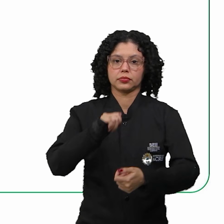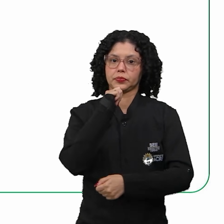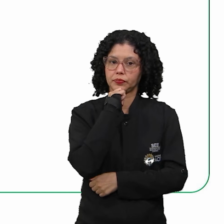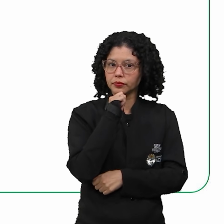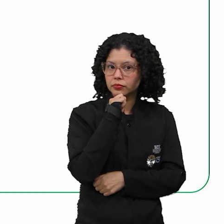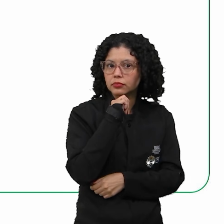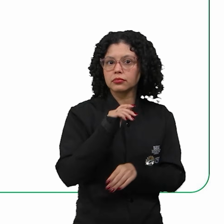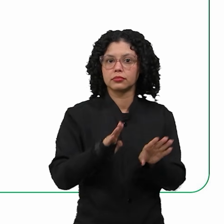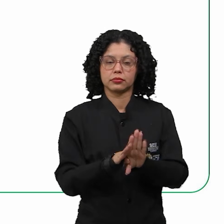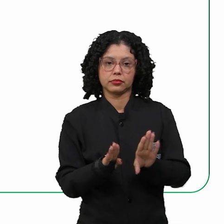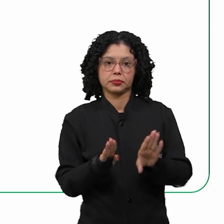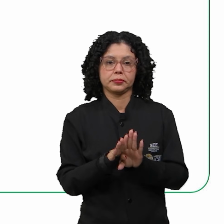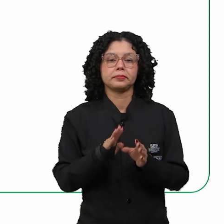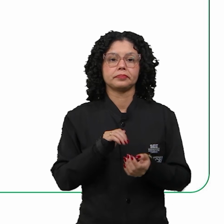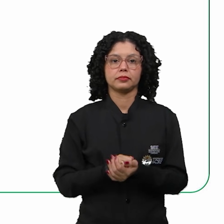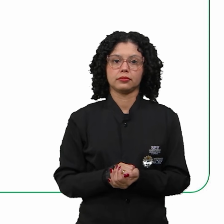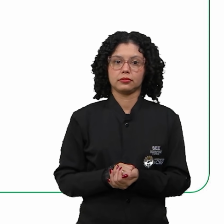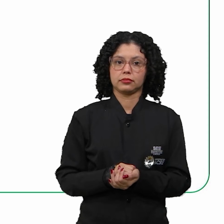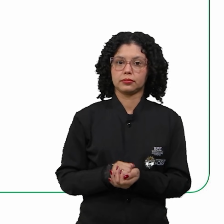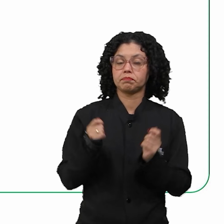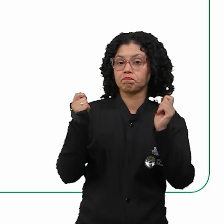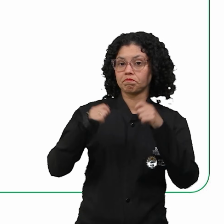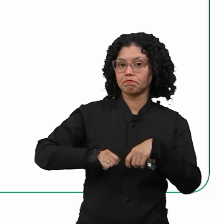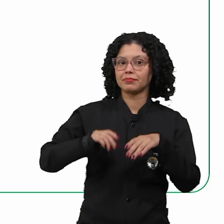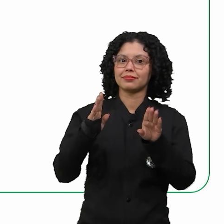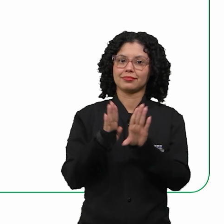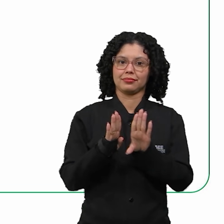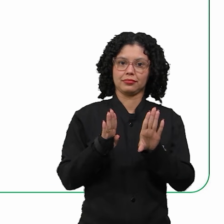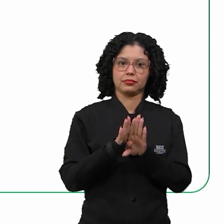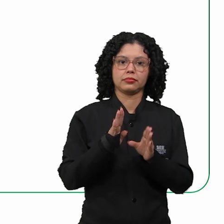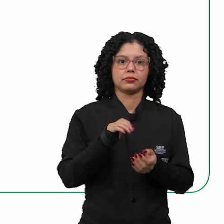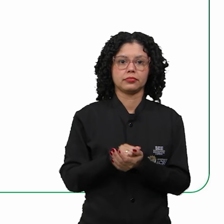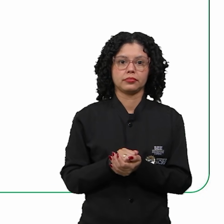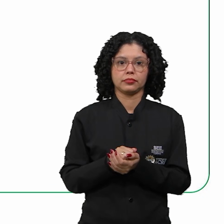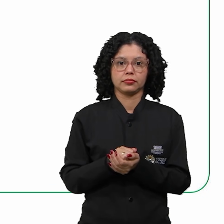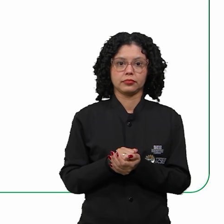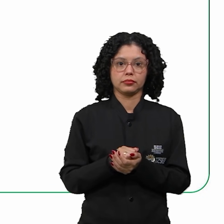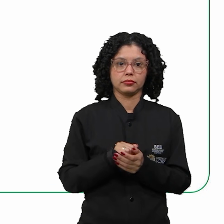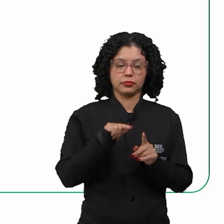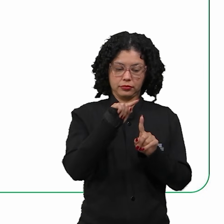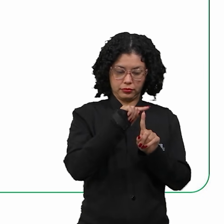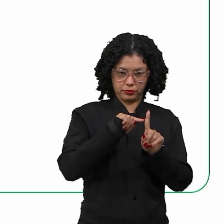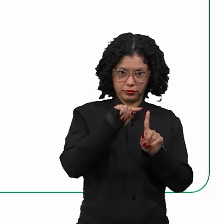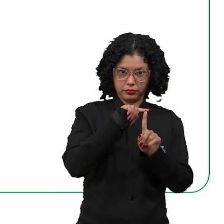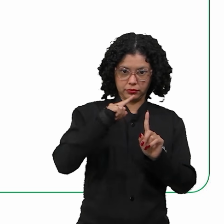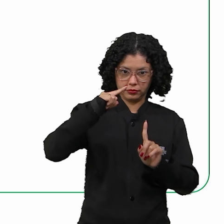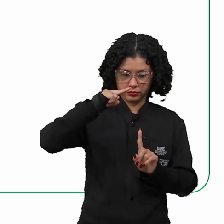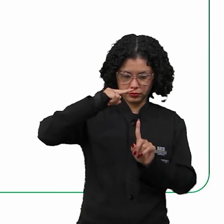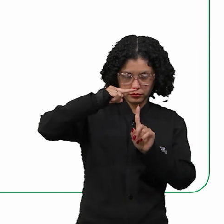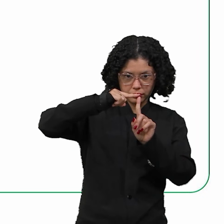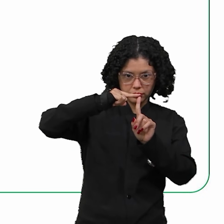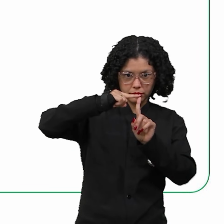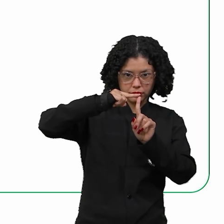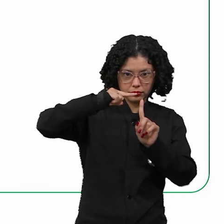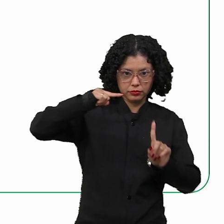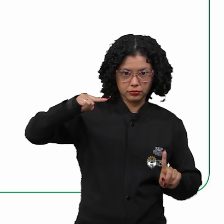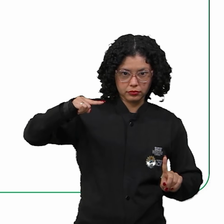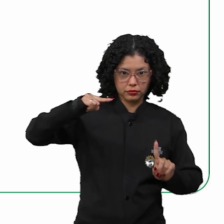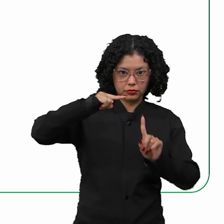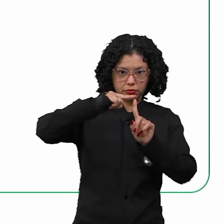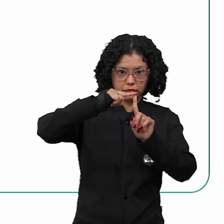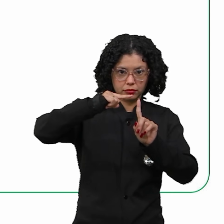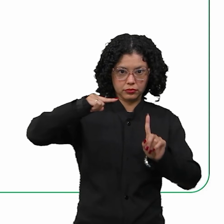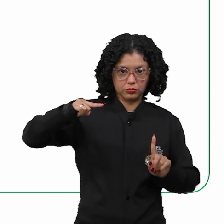das faces, os poliedros possuem o vértice, que é a intersecção entre